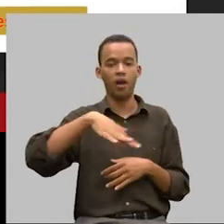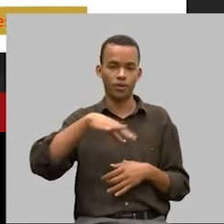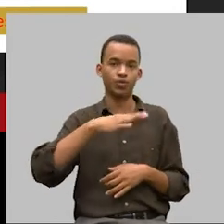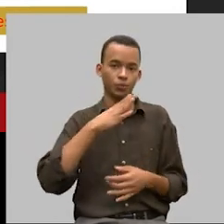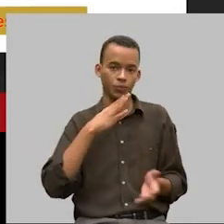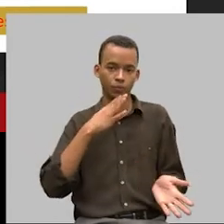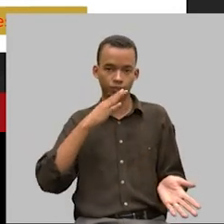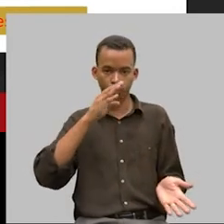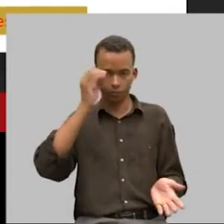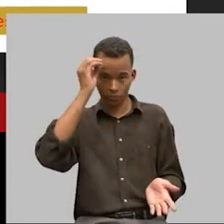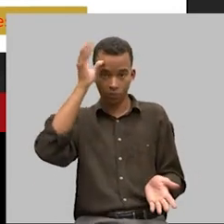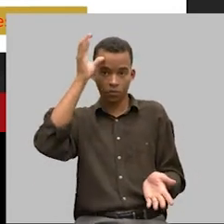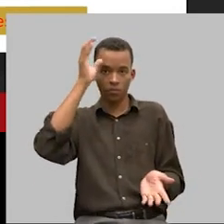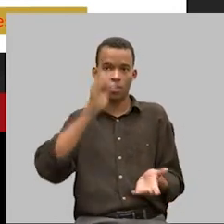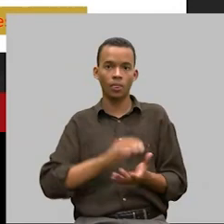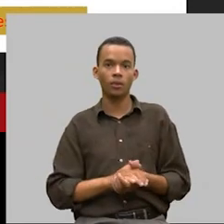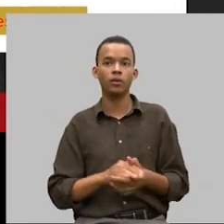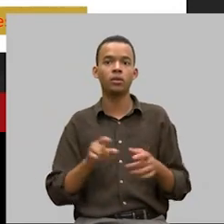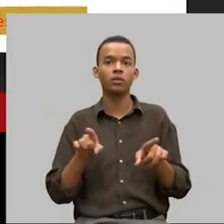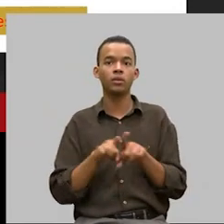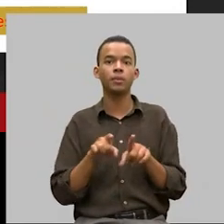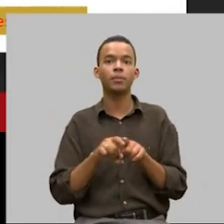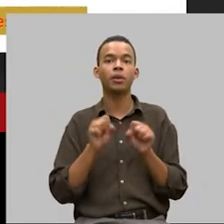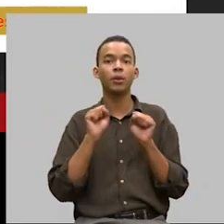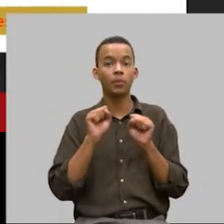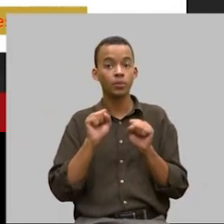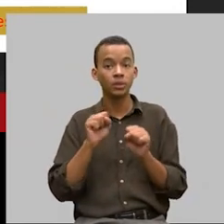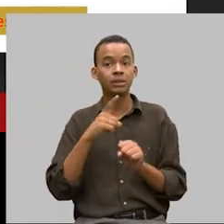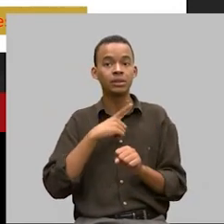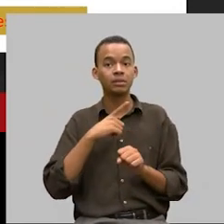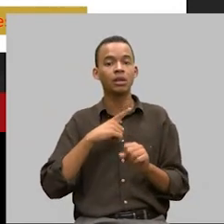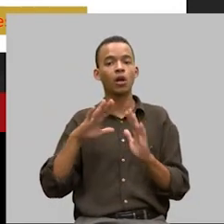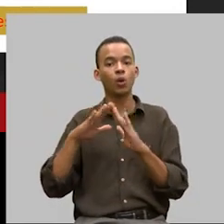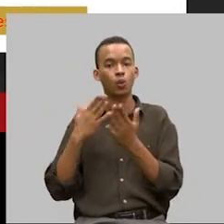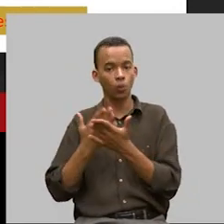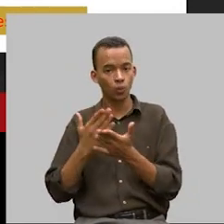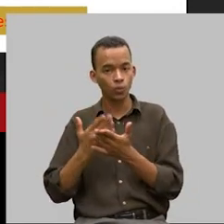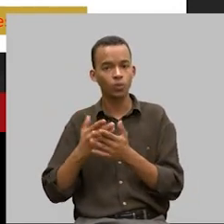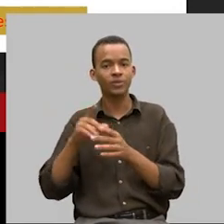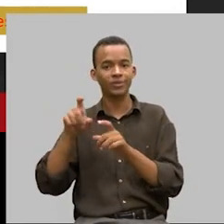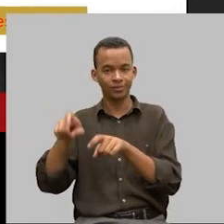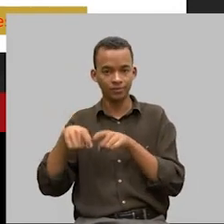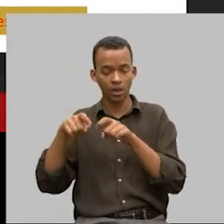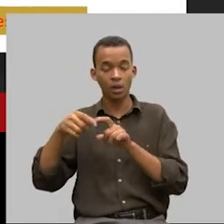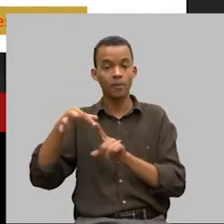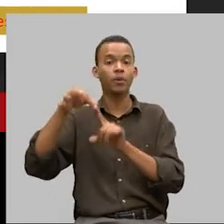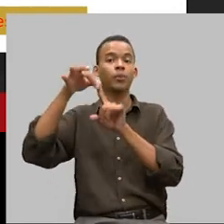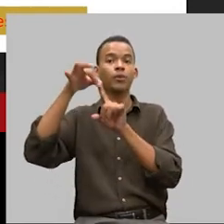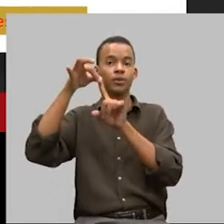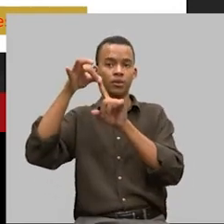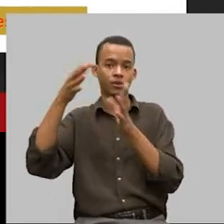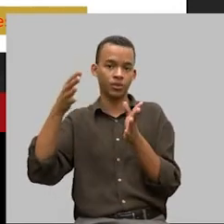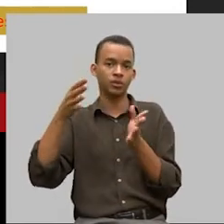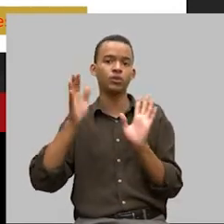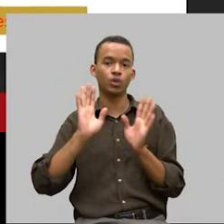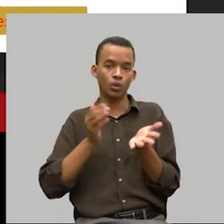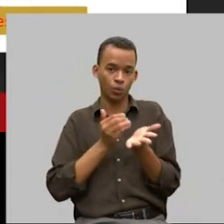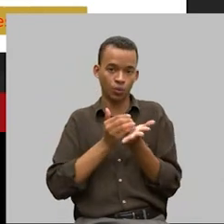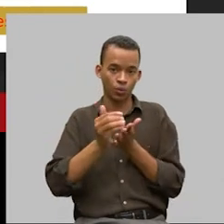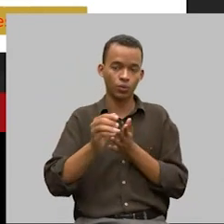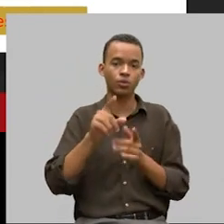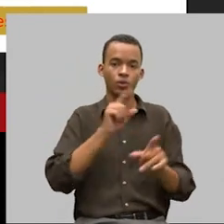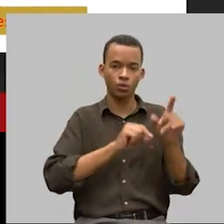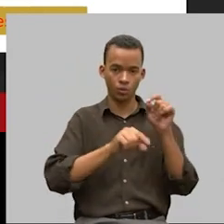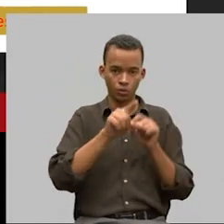escolas do campo em termos de classificação igual já tem nas designações porque eu vou chegar nas designações a gente tem grupos prioritários dentro